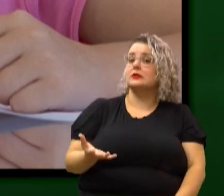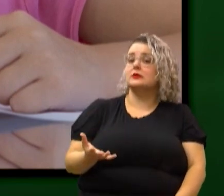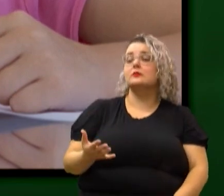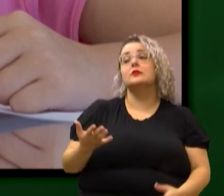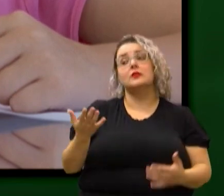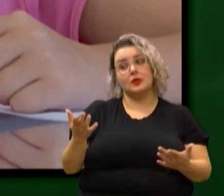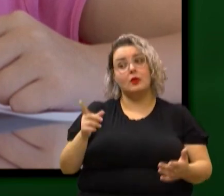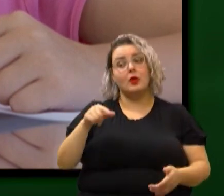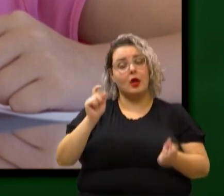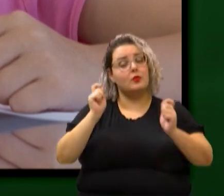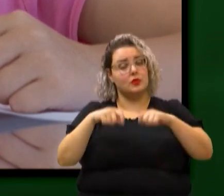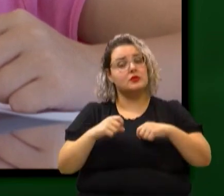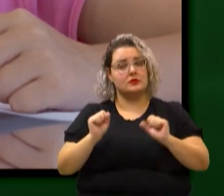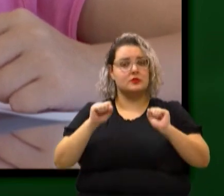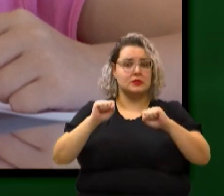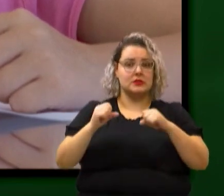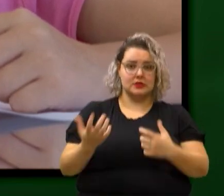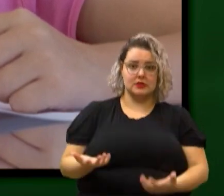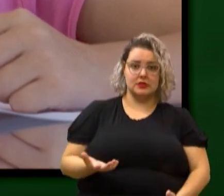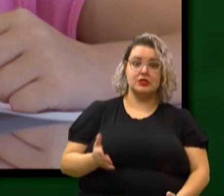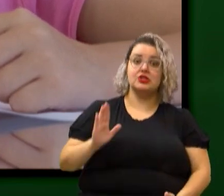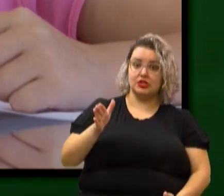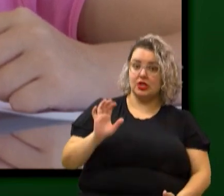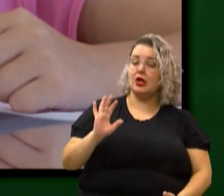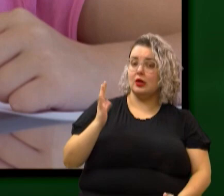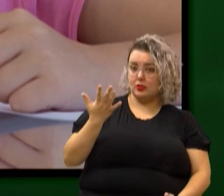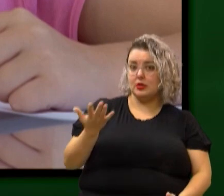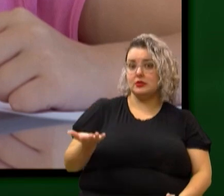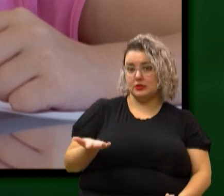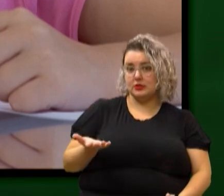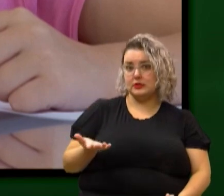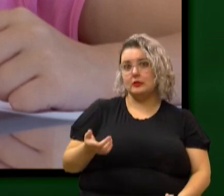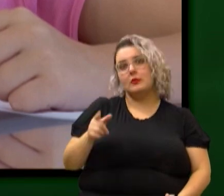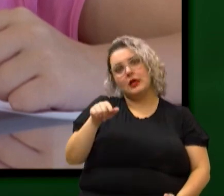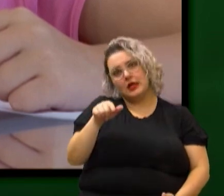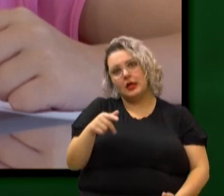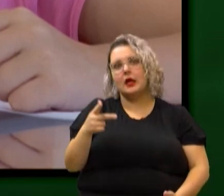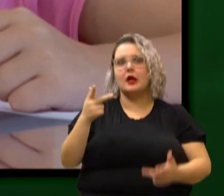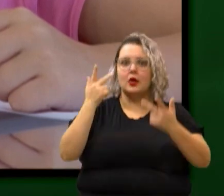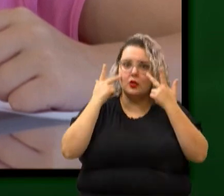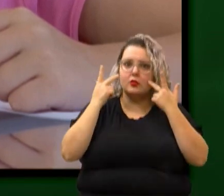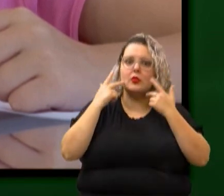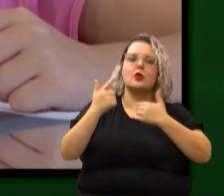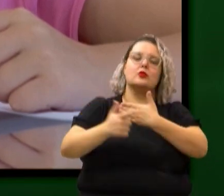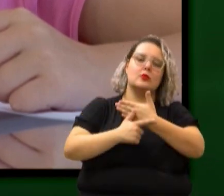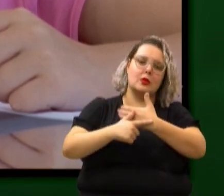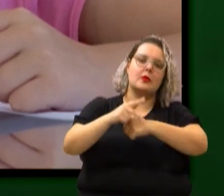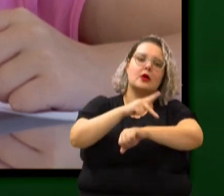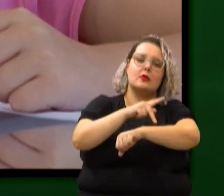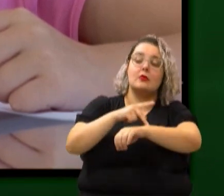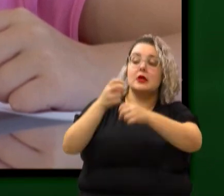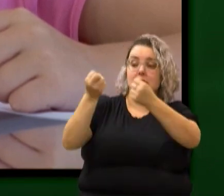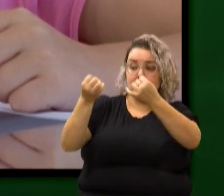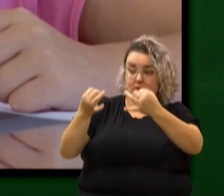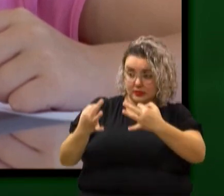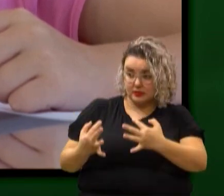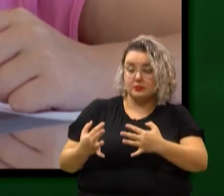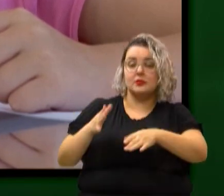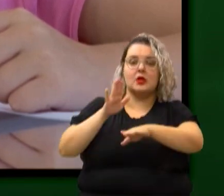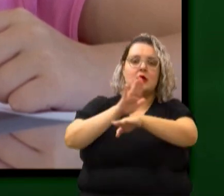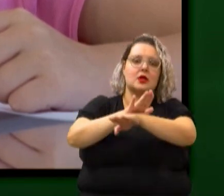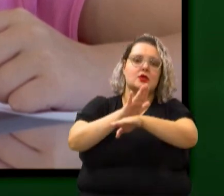né então é possível sim já aconteceu mas aí faz parte do papel do educador fazer essa instrução